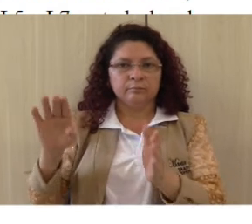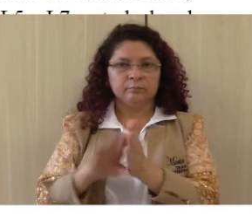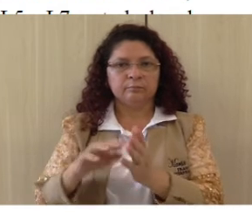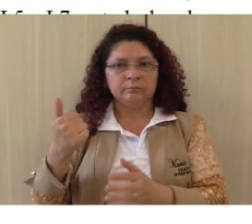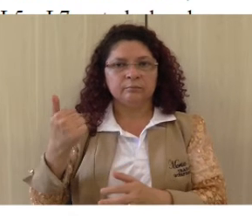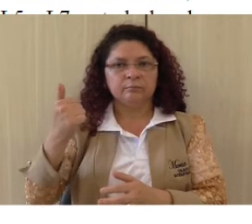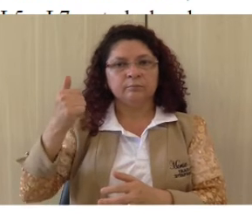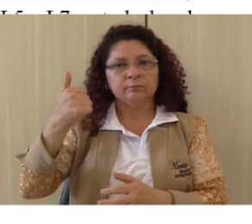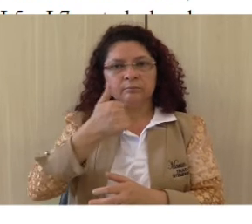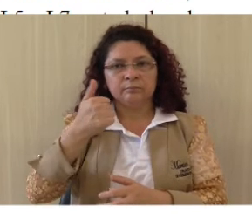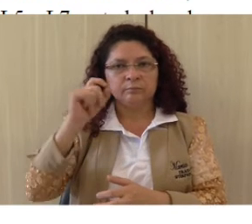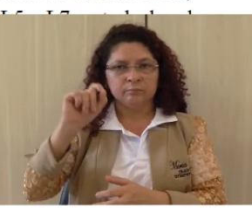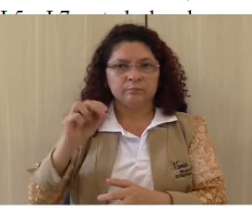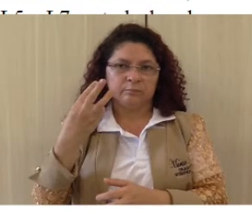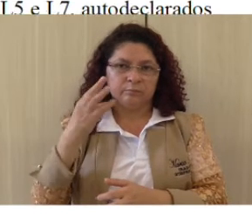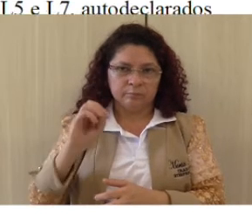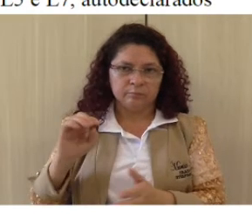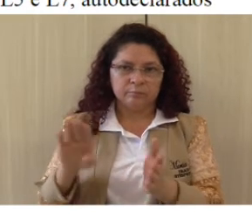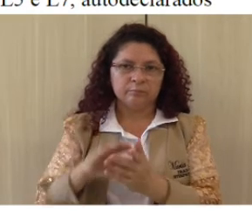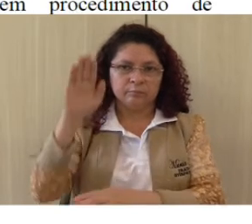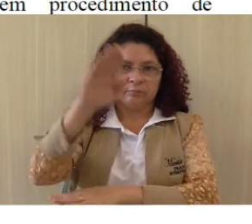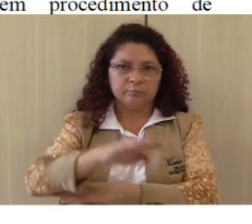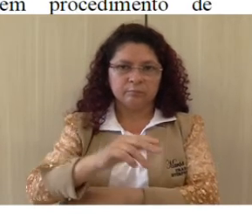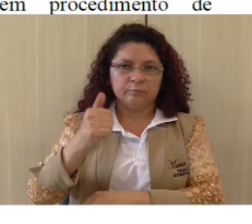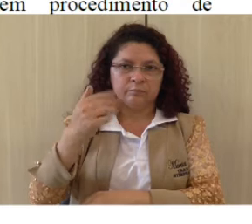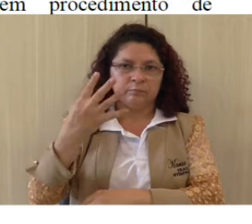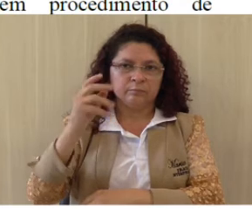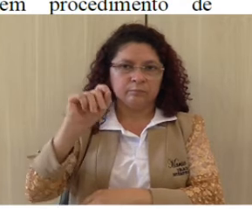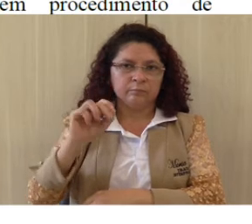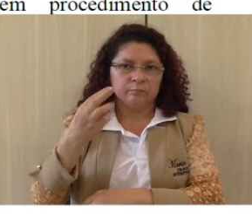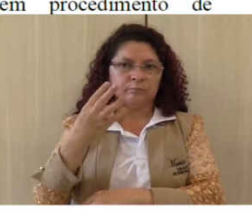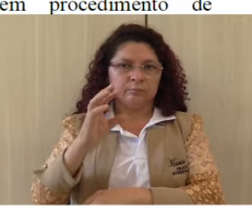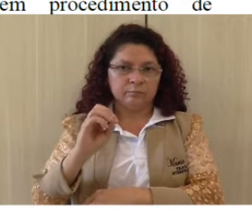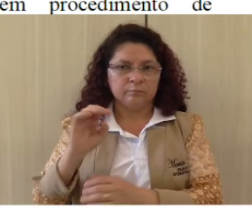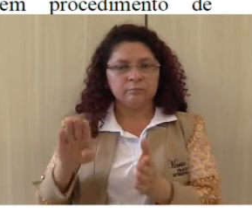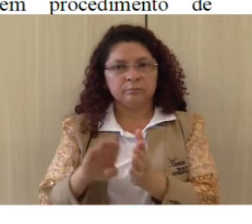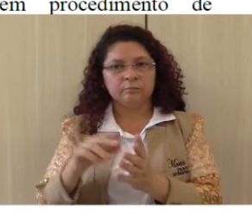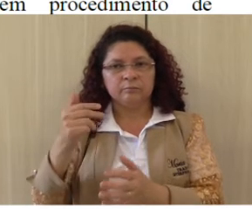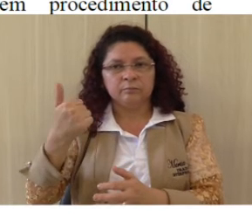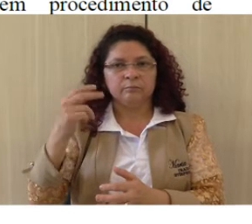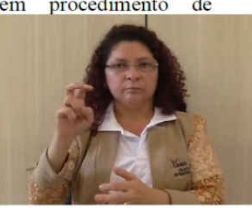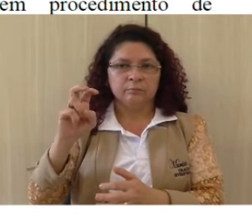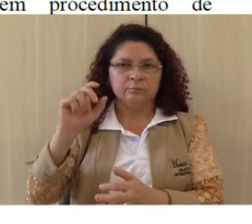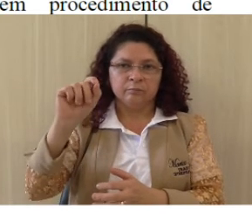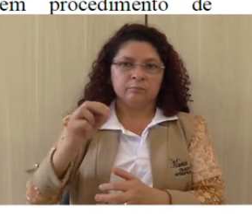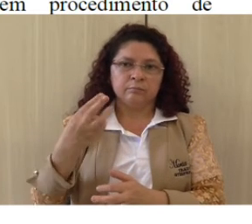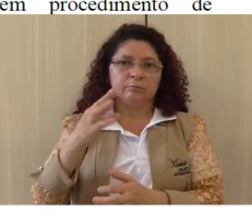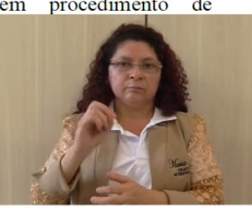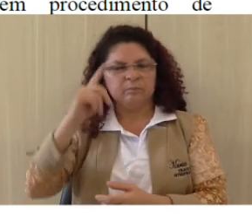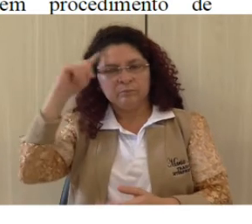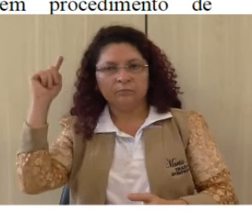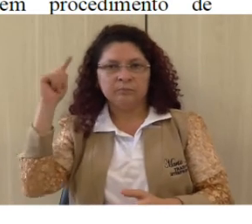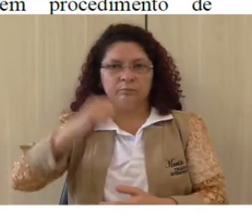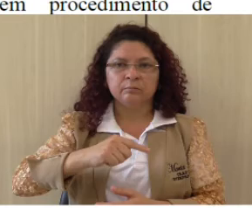11h30 e das 14h30 às 17h30. Item 16.2. É obrigatório ao candidato comparecer